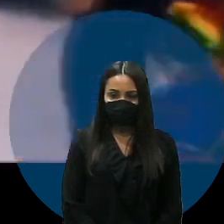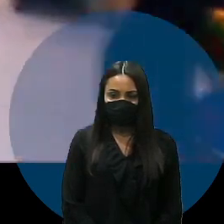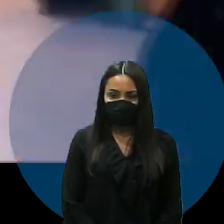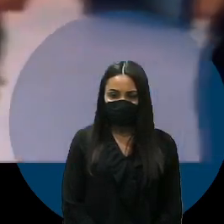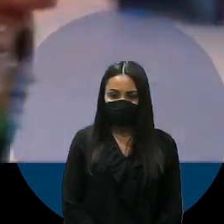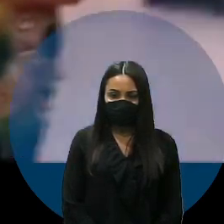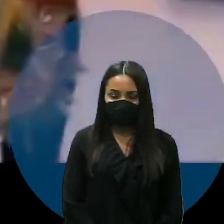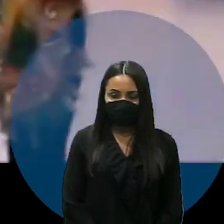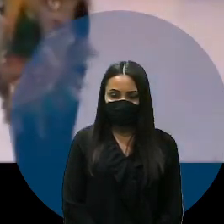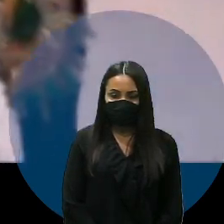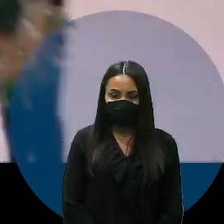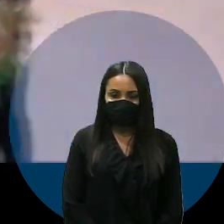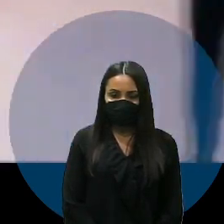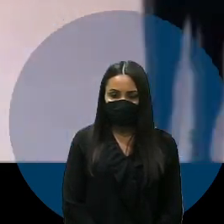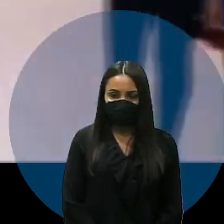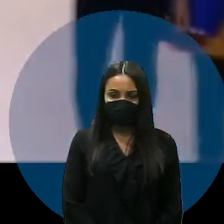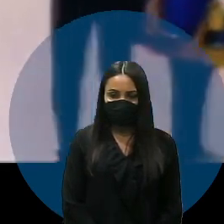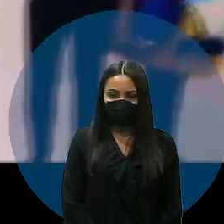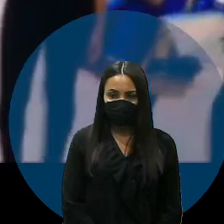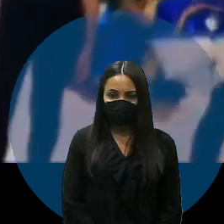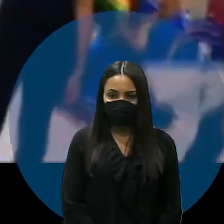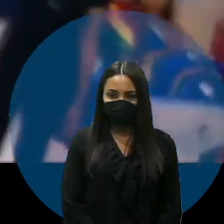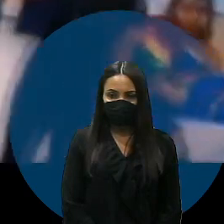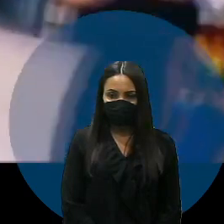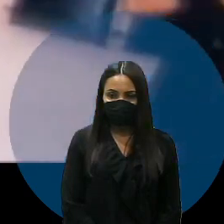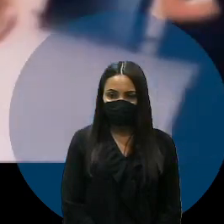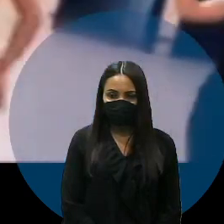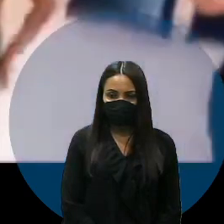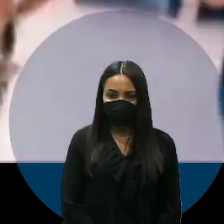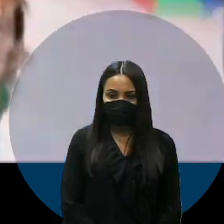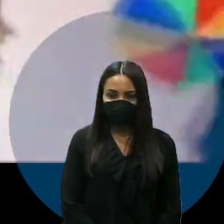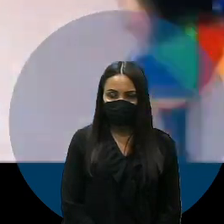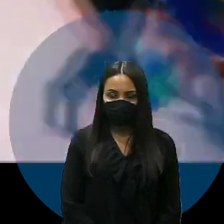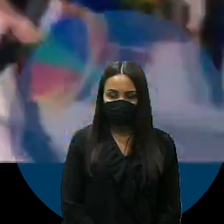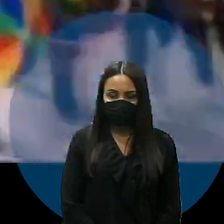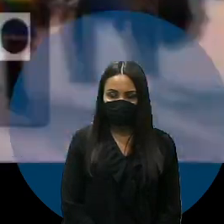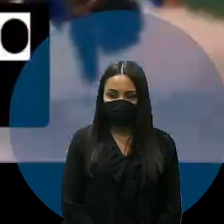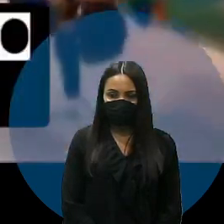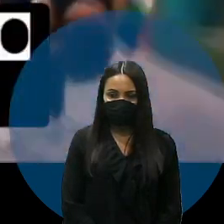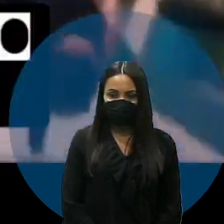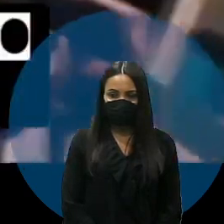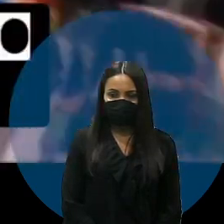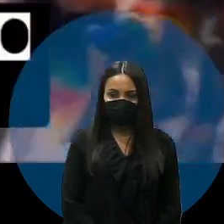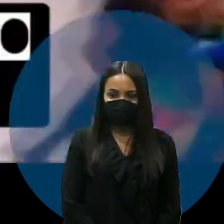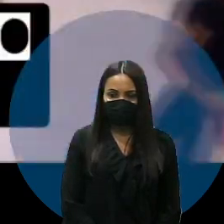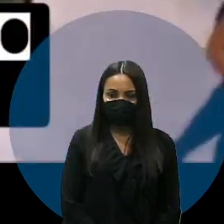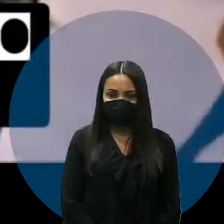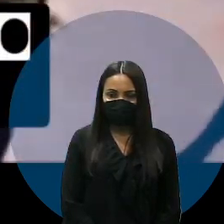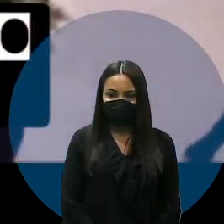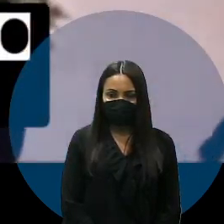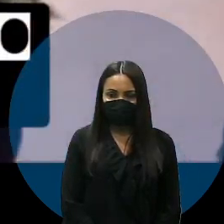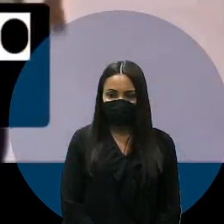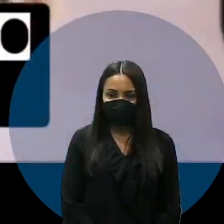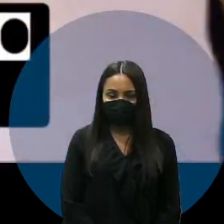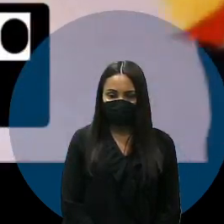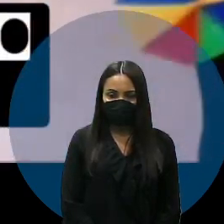som da orquestra armorial. Sou Capibaribe, no livro de João Cabral.